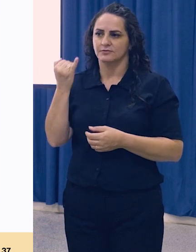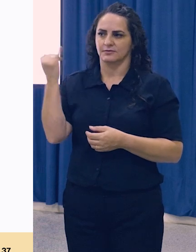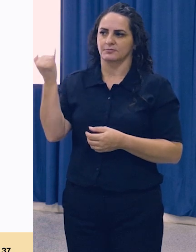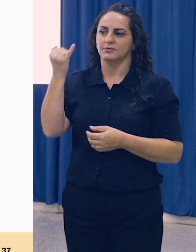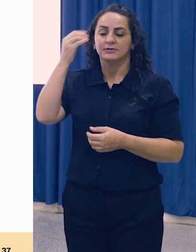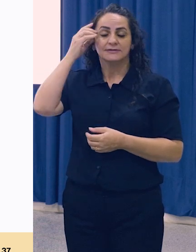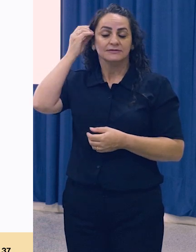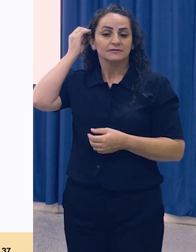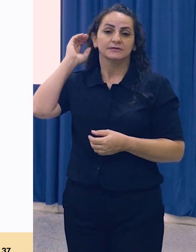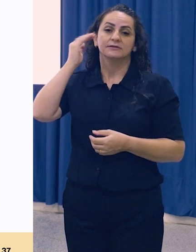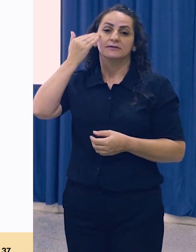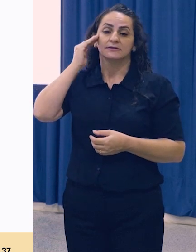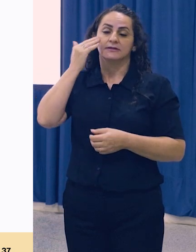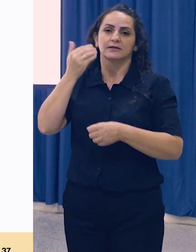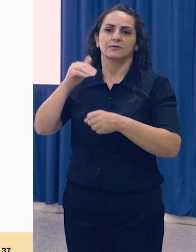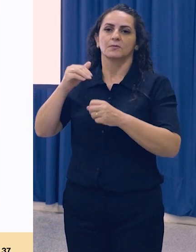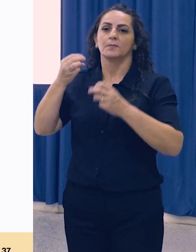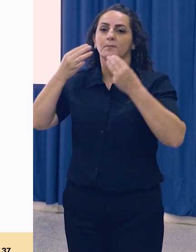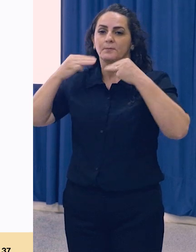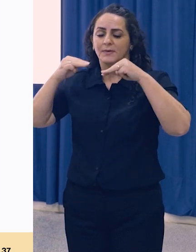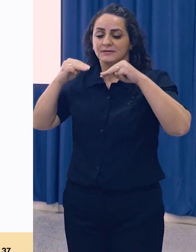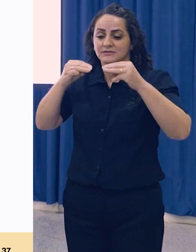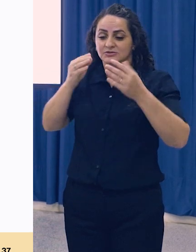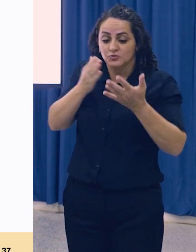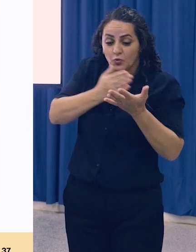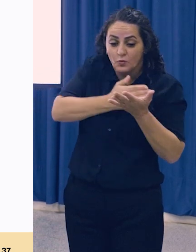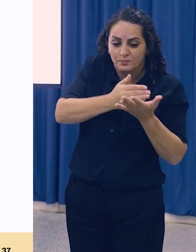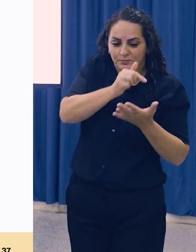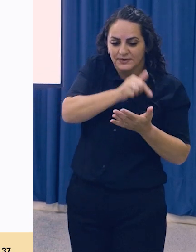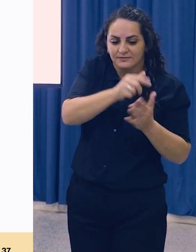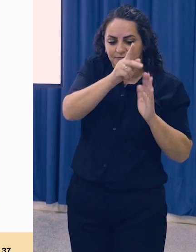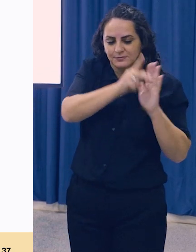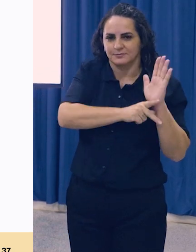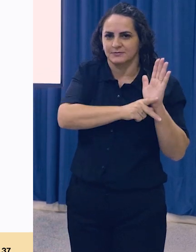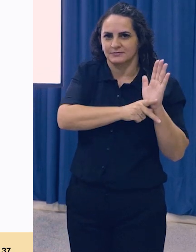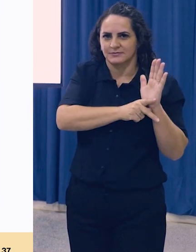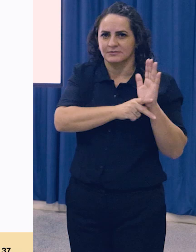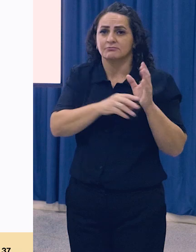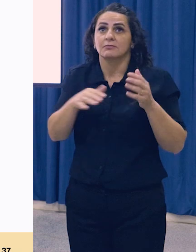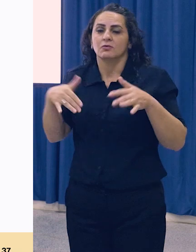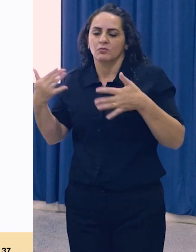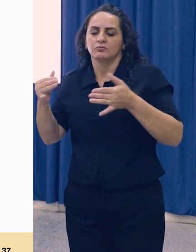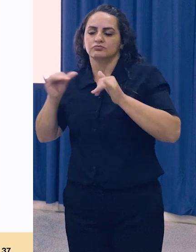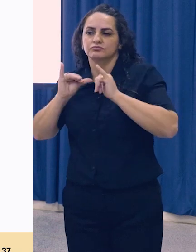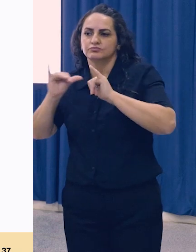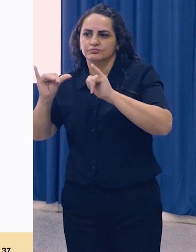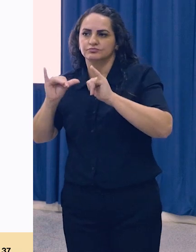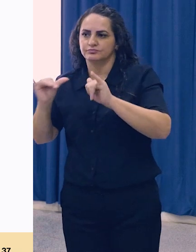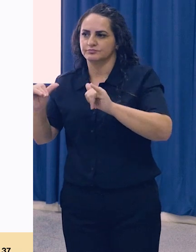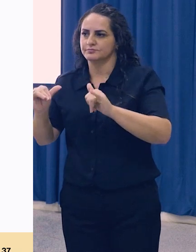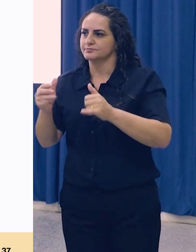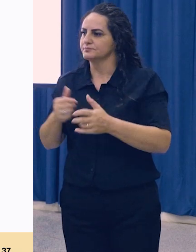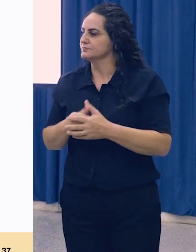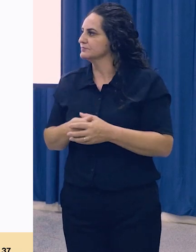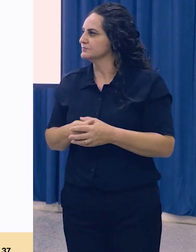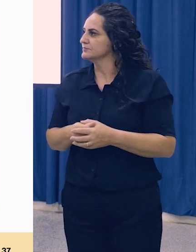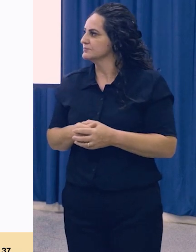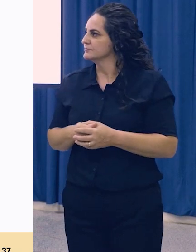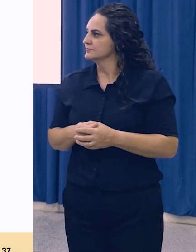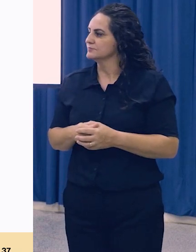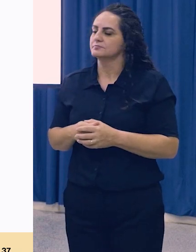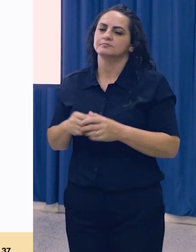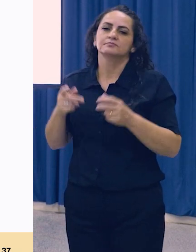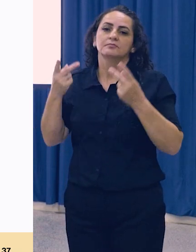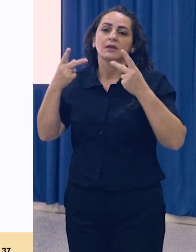do projeto? A publicidade indireta que a gente fez no filme é bem direta mesmo,